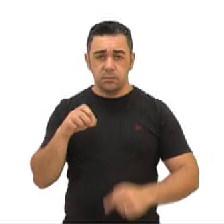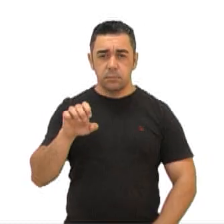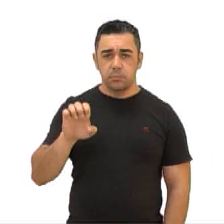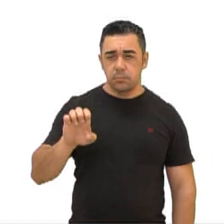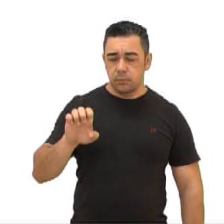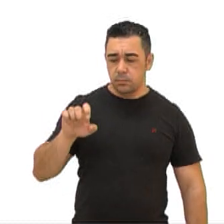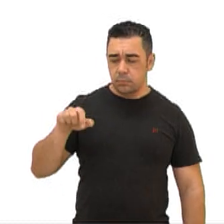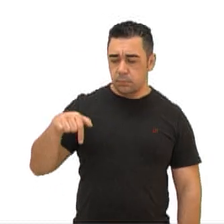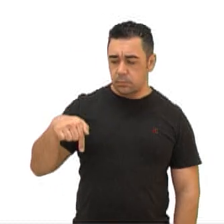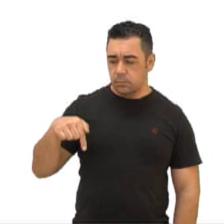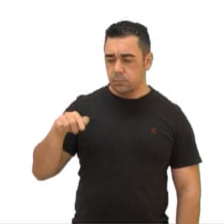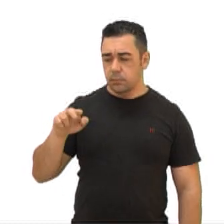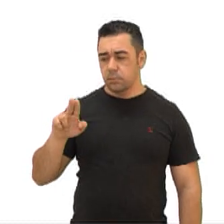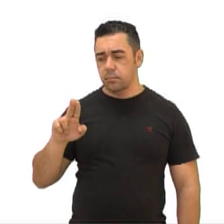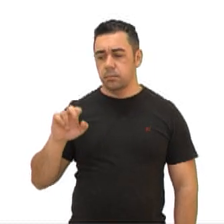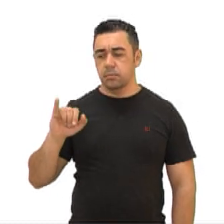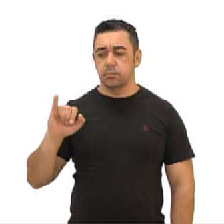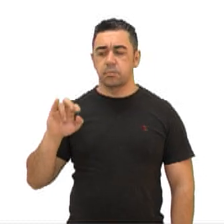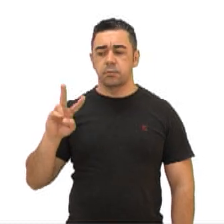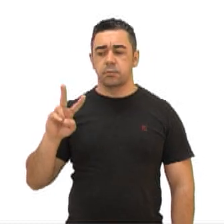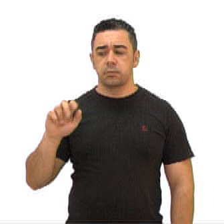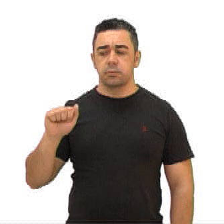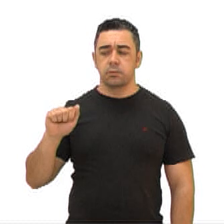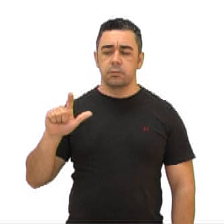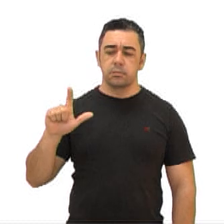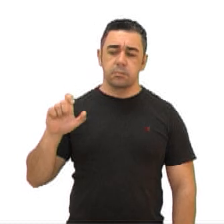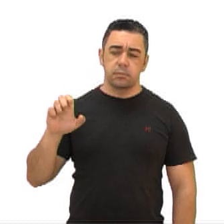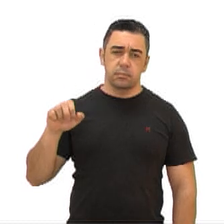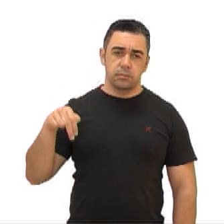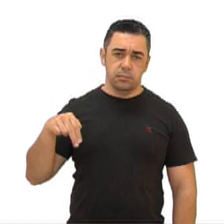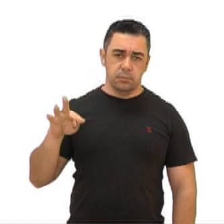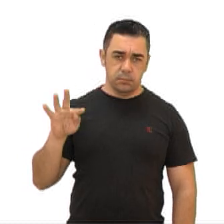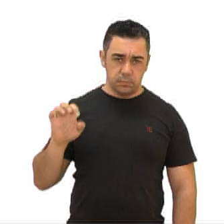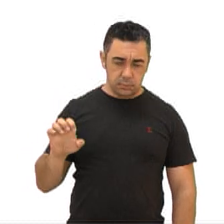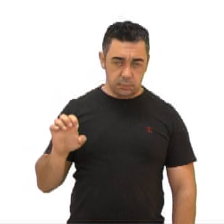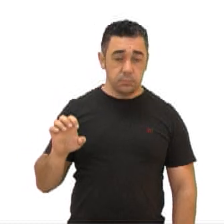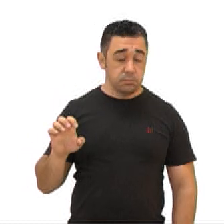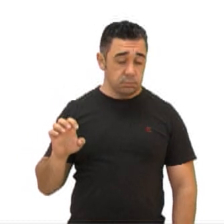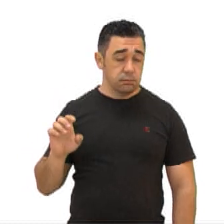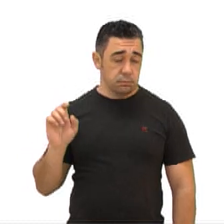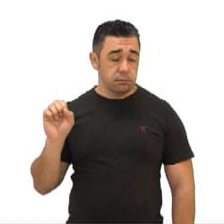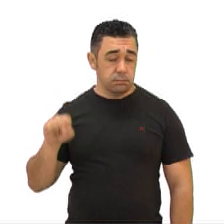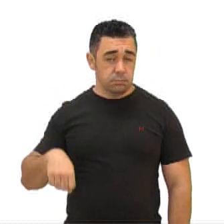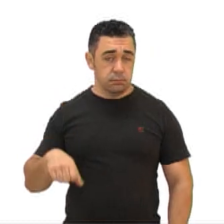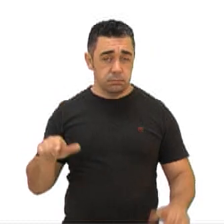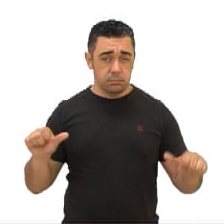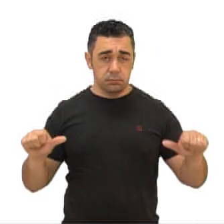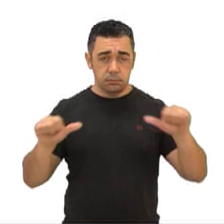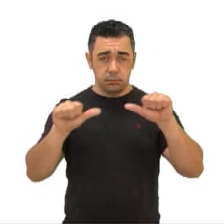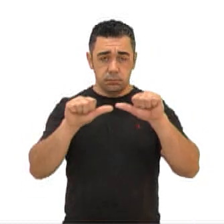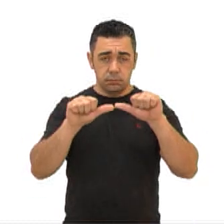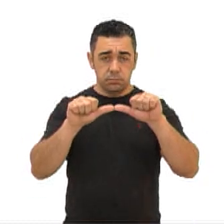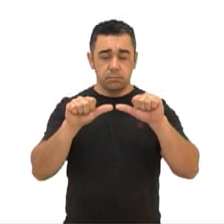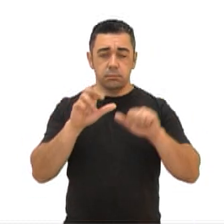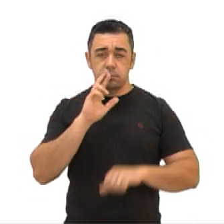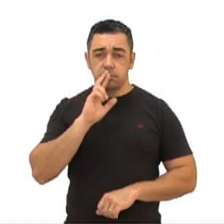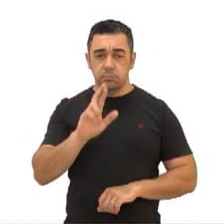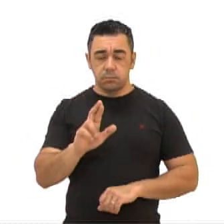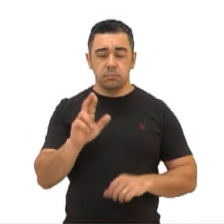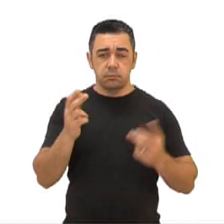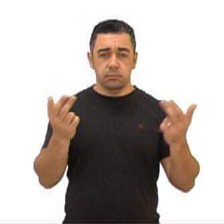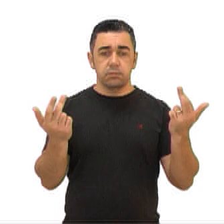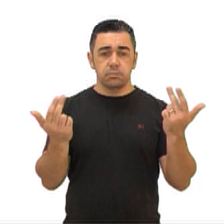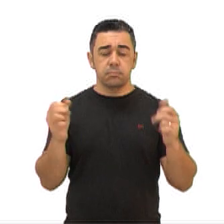ele equivale a x mais 3 igual a menos 8. As sentenças são simétricas. Então, a